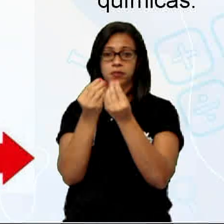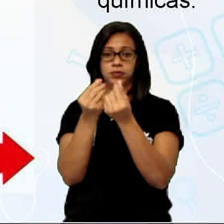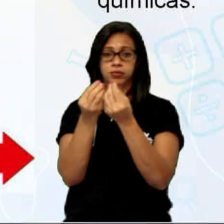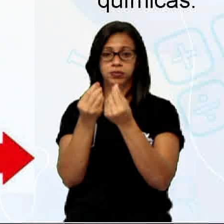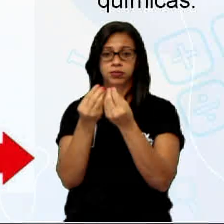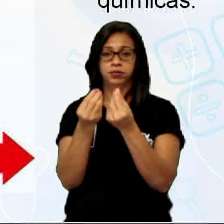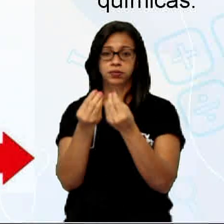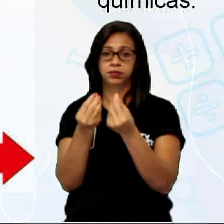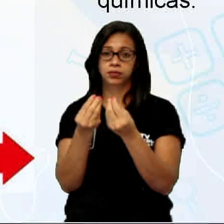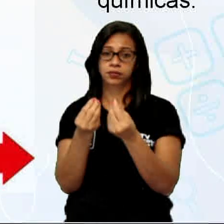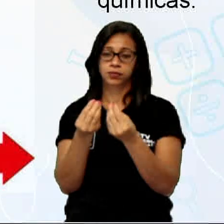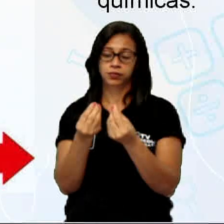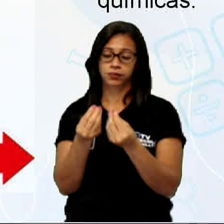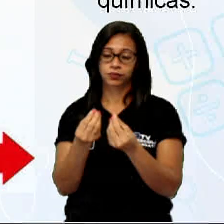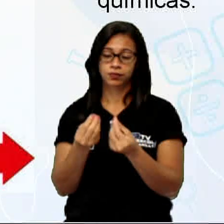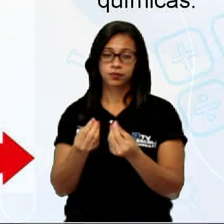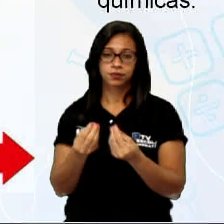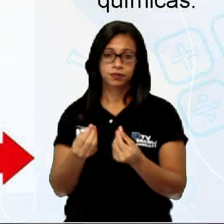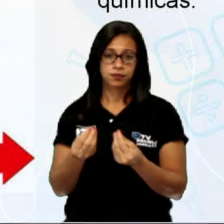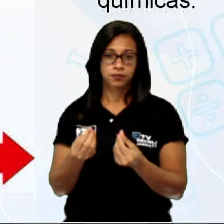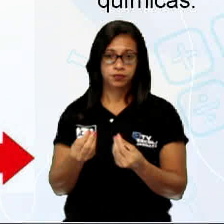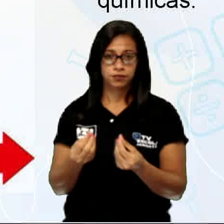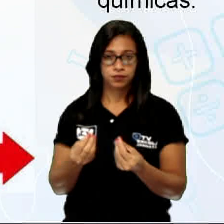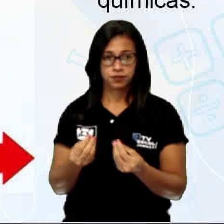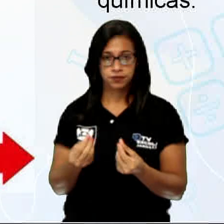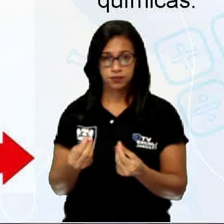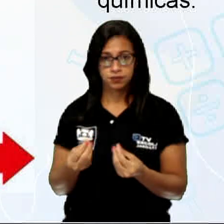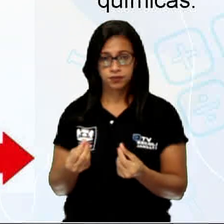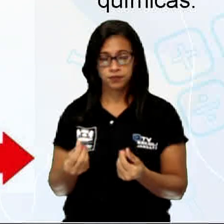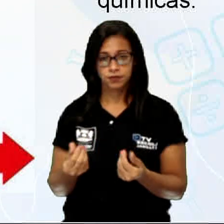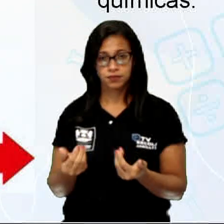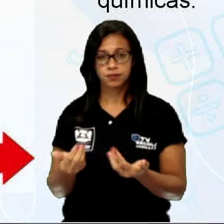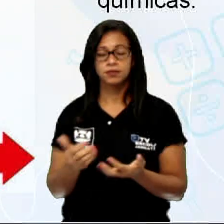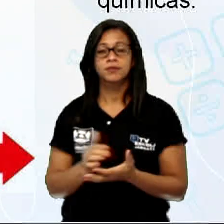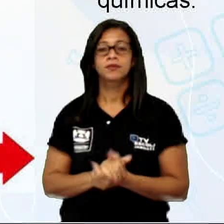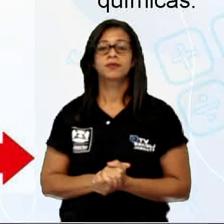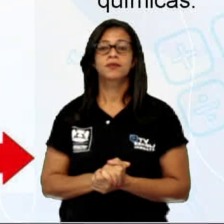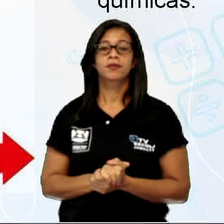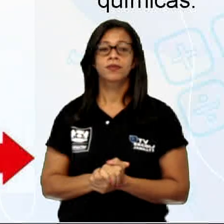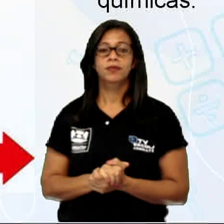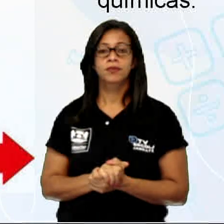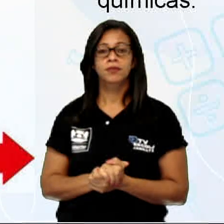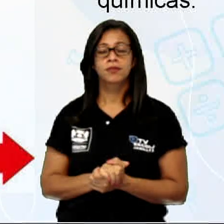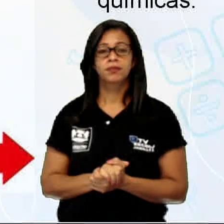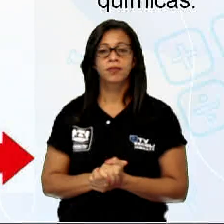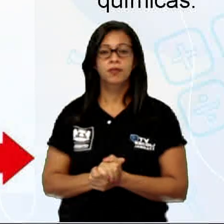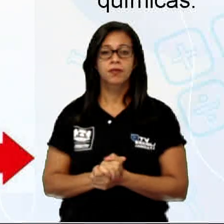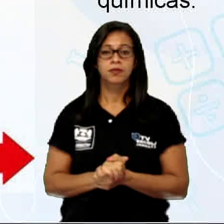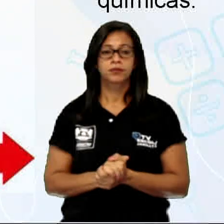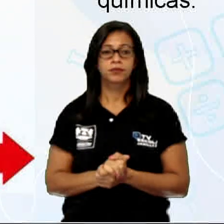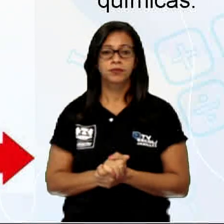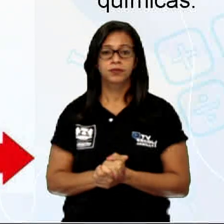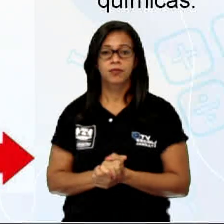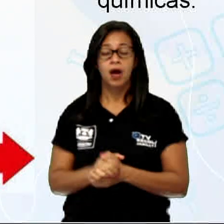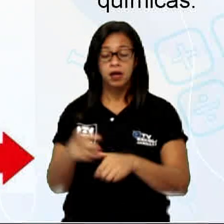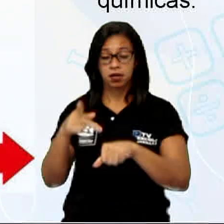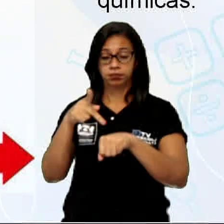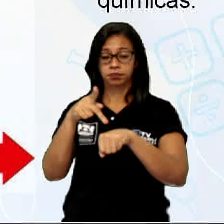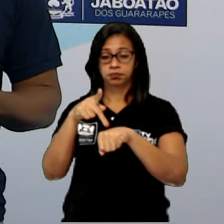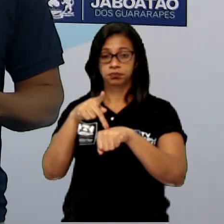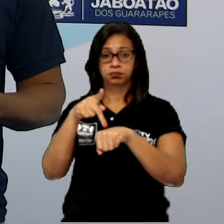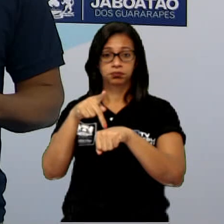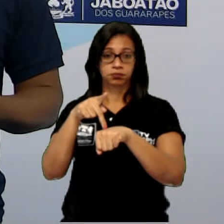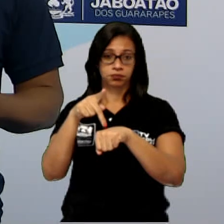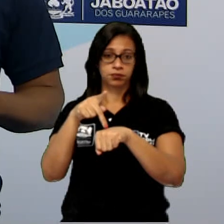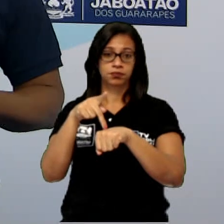formando os horizontes e a rocha matriz ela vai dando mais e mais espaço ao